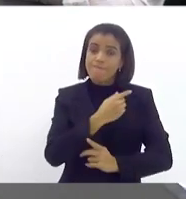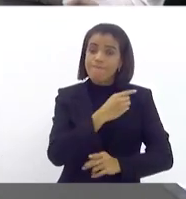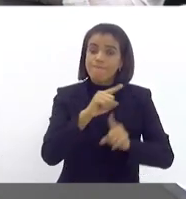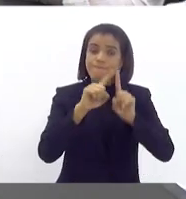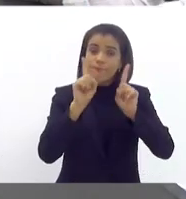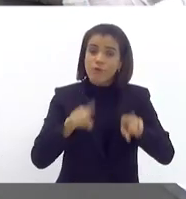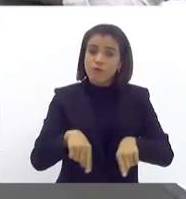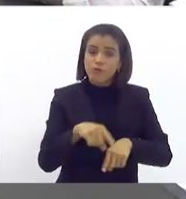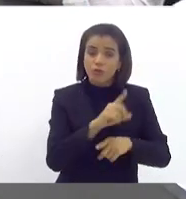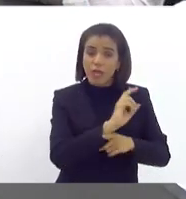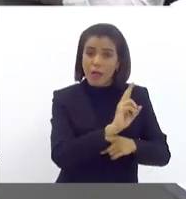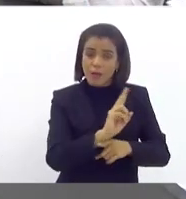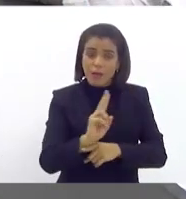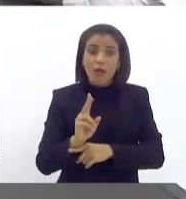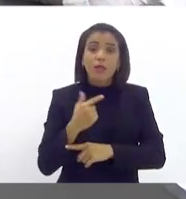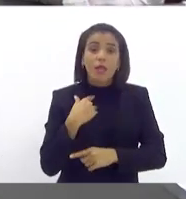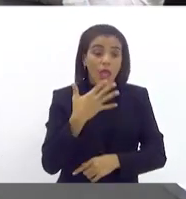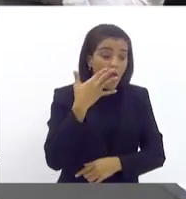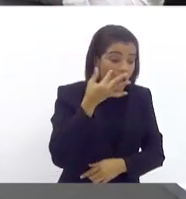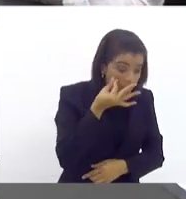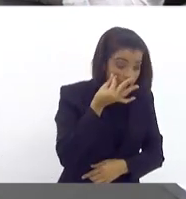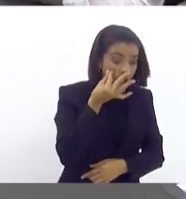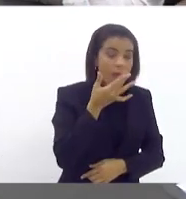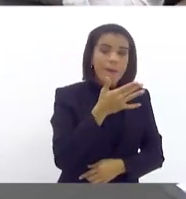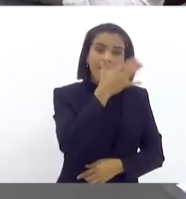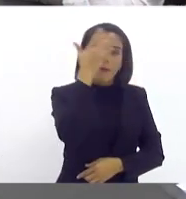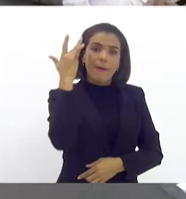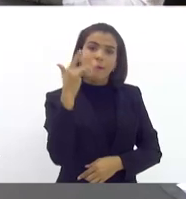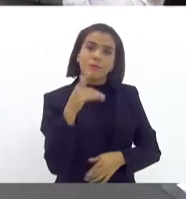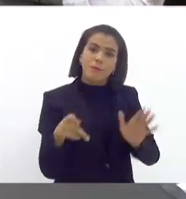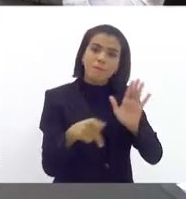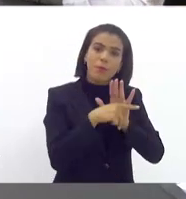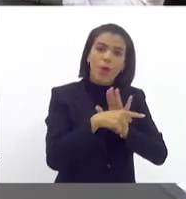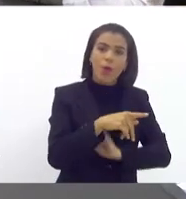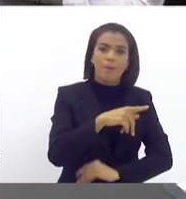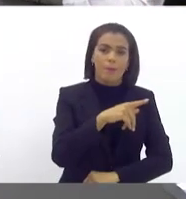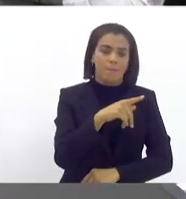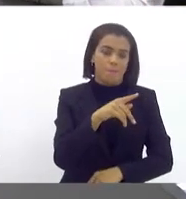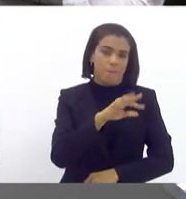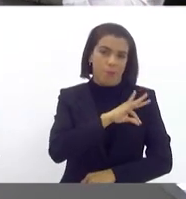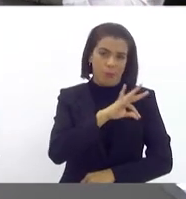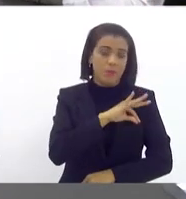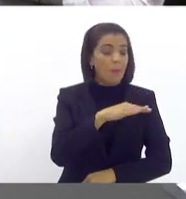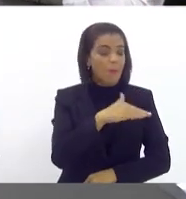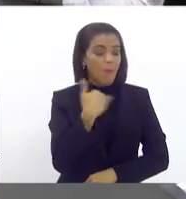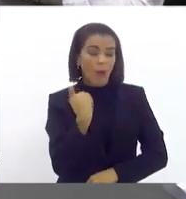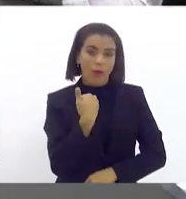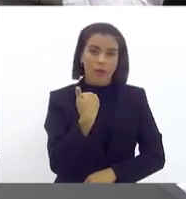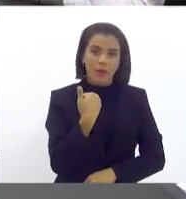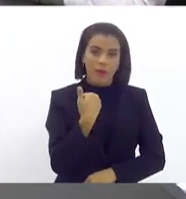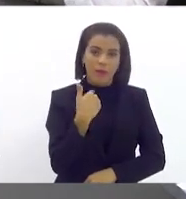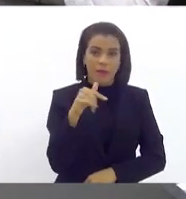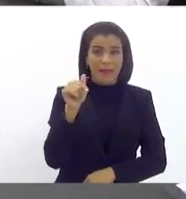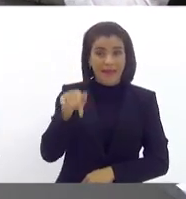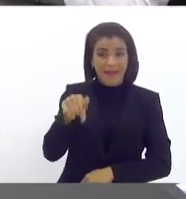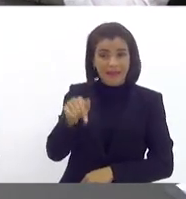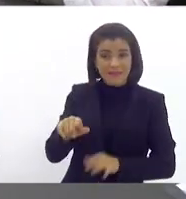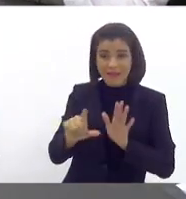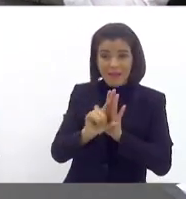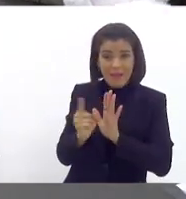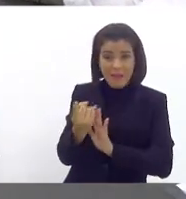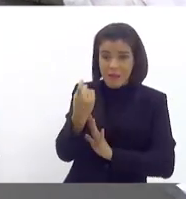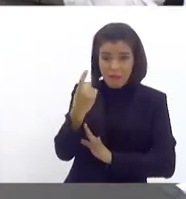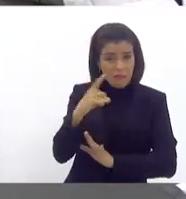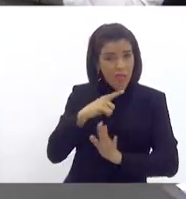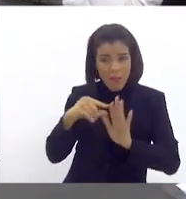de outro agente da mesma guarnição no exercício das suas funções. Então, seja, presidente, mas essa lei aqui ela é ampla, ela prevê